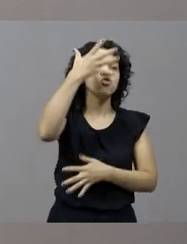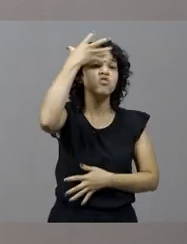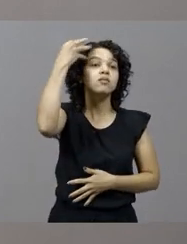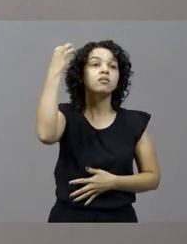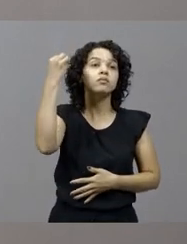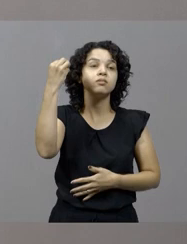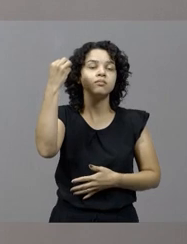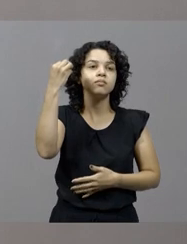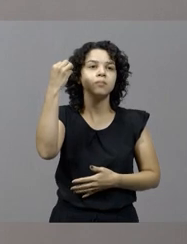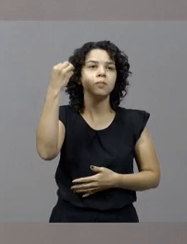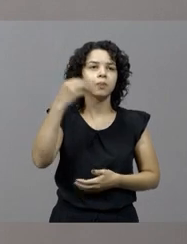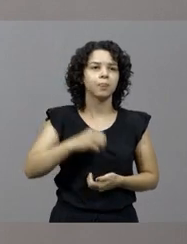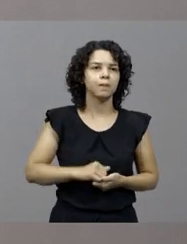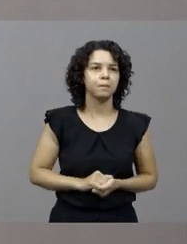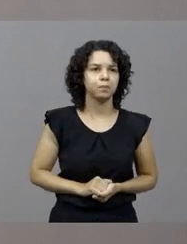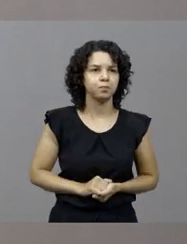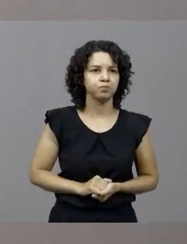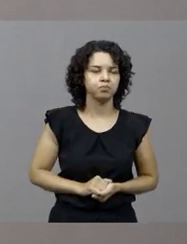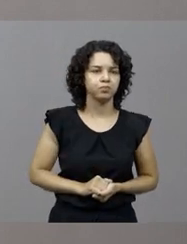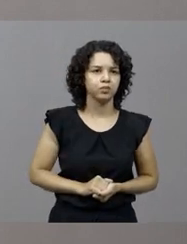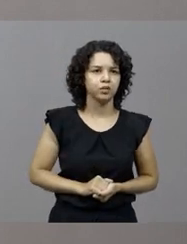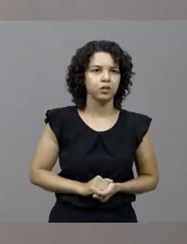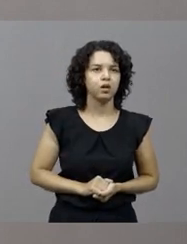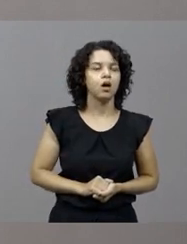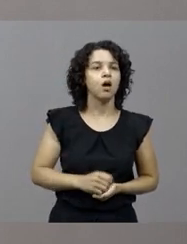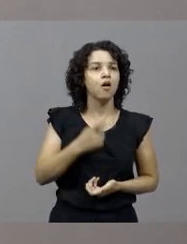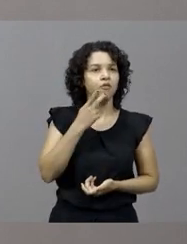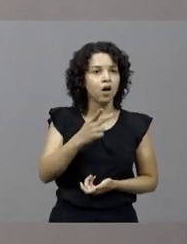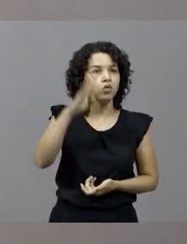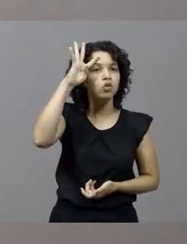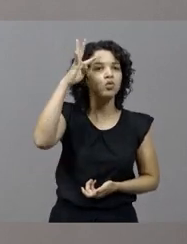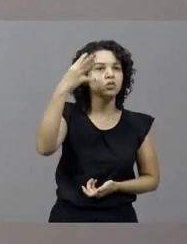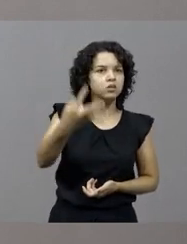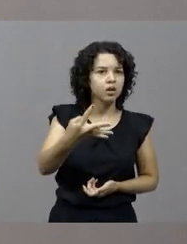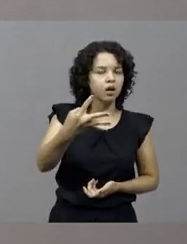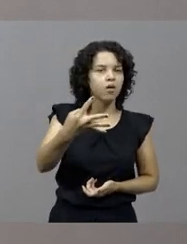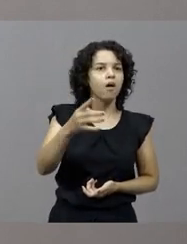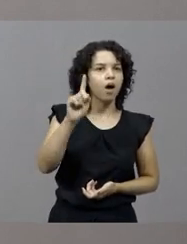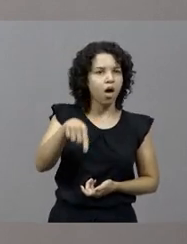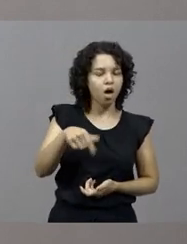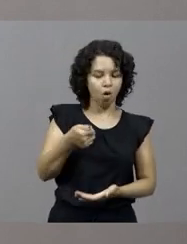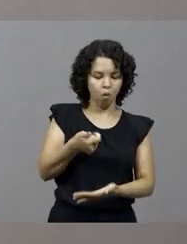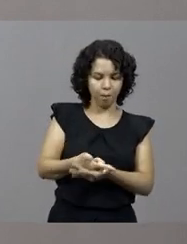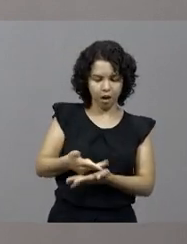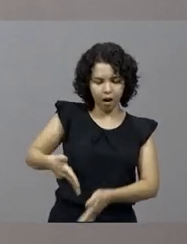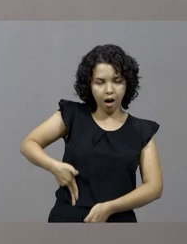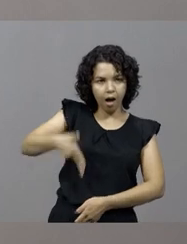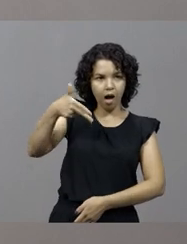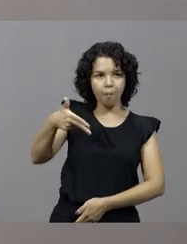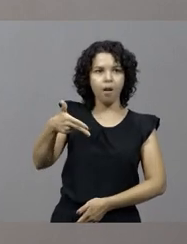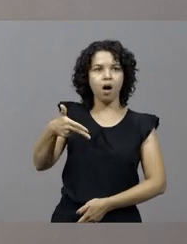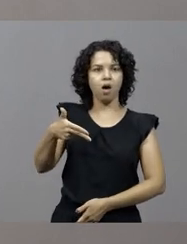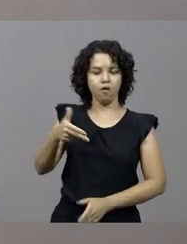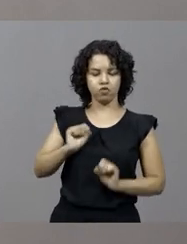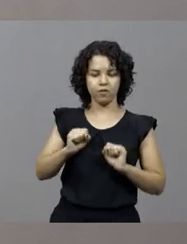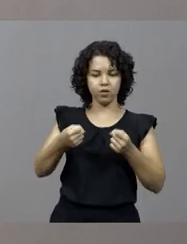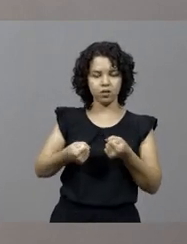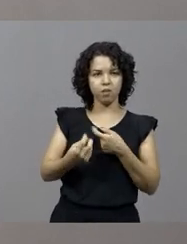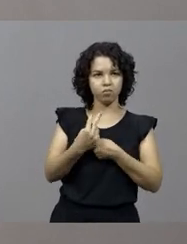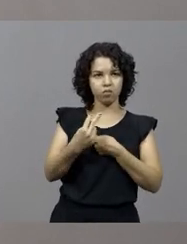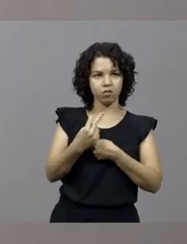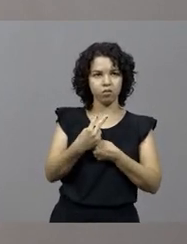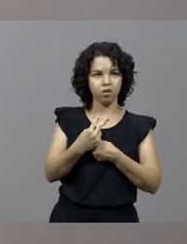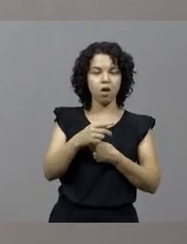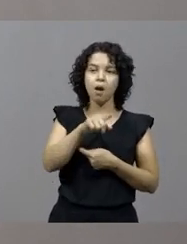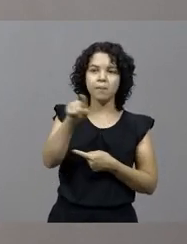e quando a gente fala que a solução mesmo é comprar uma arma para se autodefender, existe aquele ainda que contesta